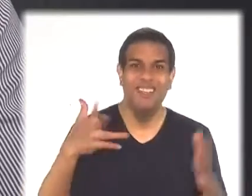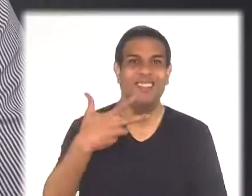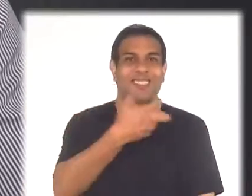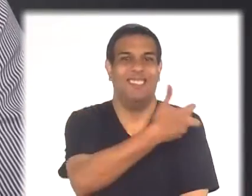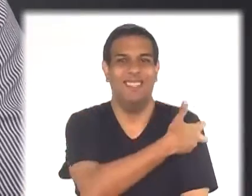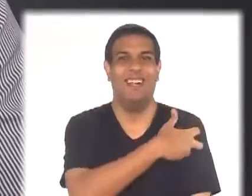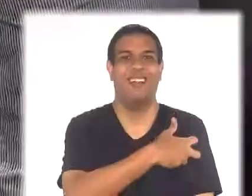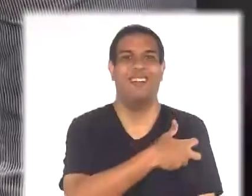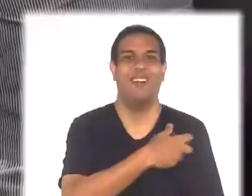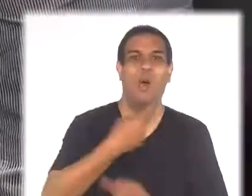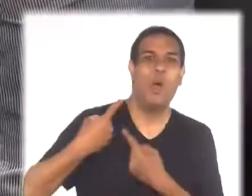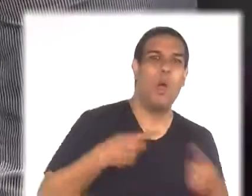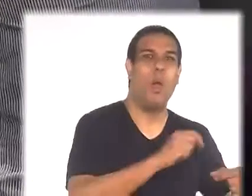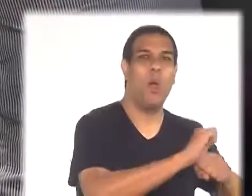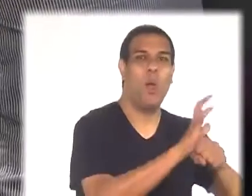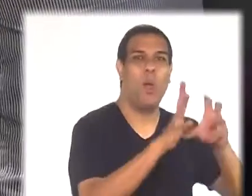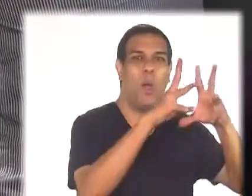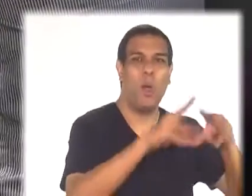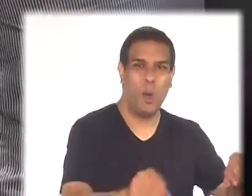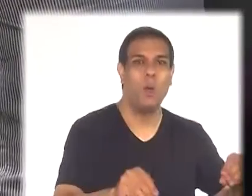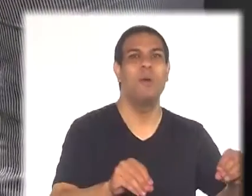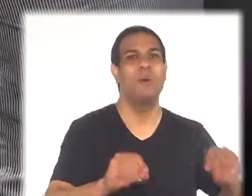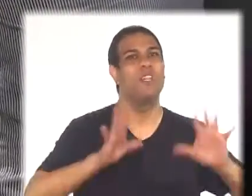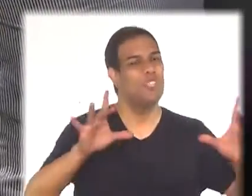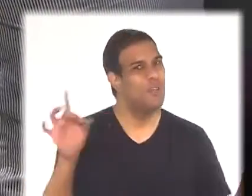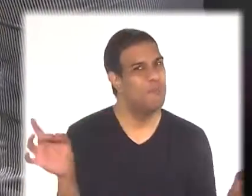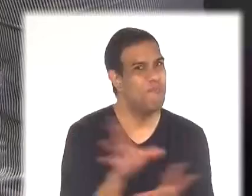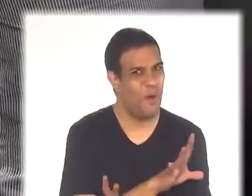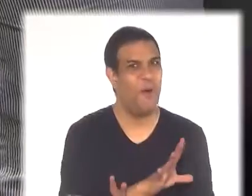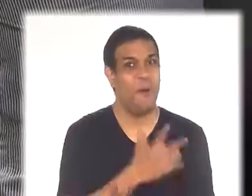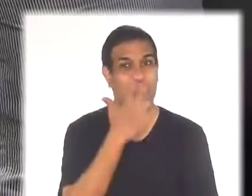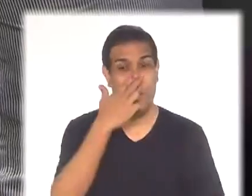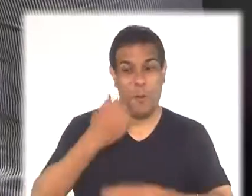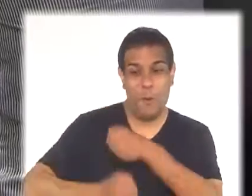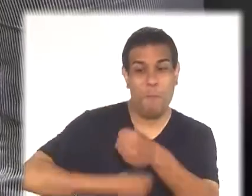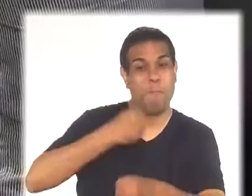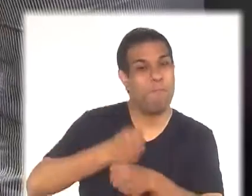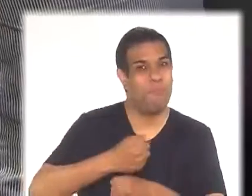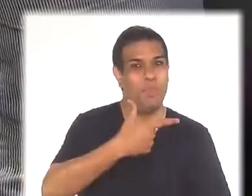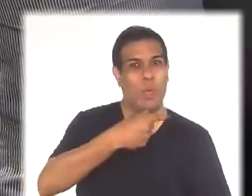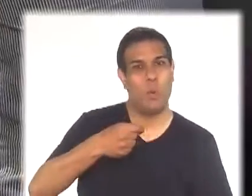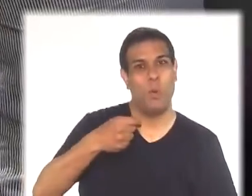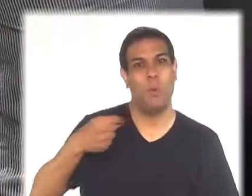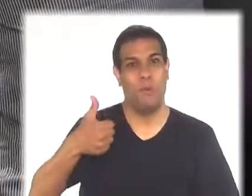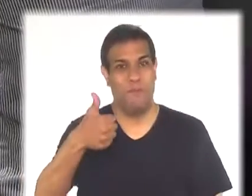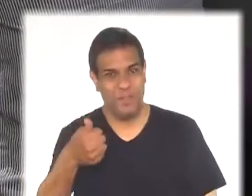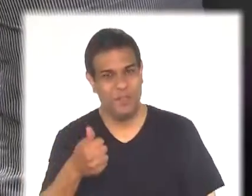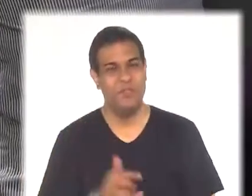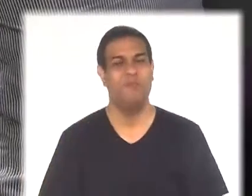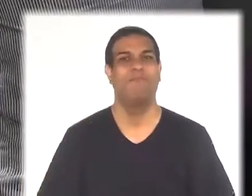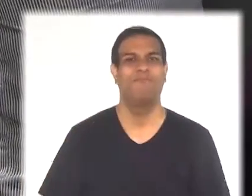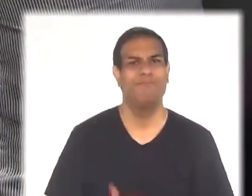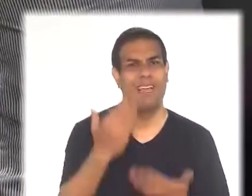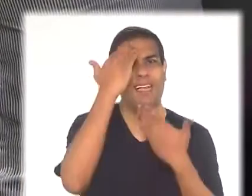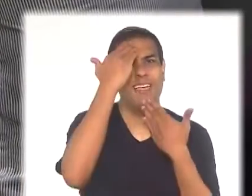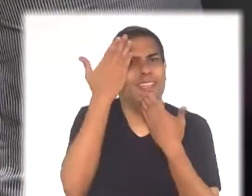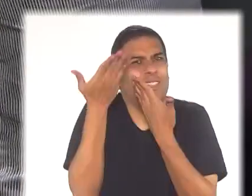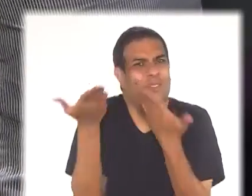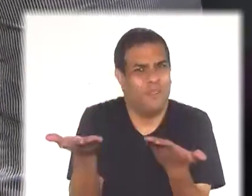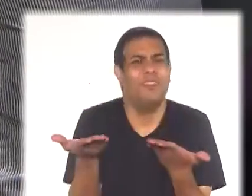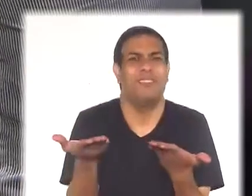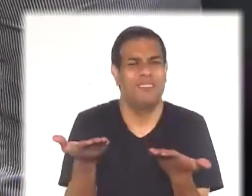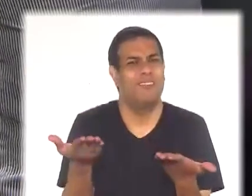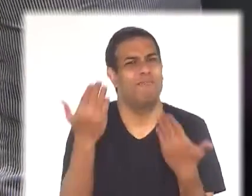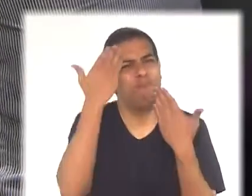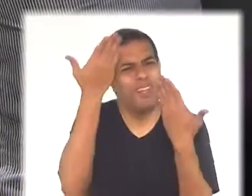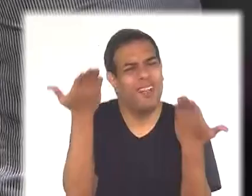gente ter disponível uma vacina aí para meados aí do primeiro trimestre, vamos dizer assim, de 2021,